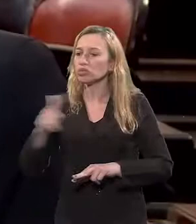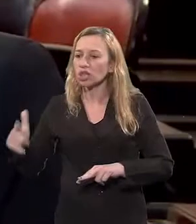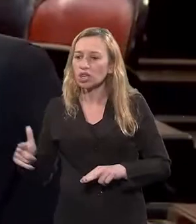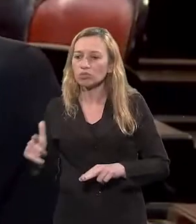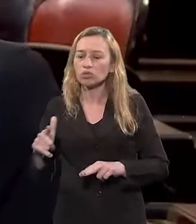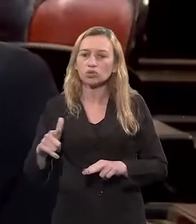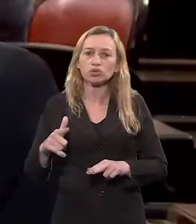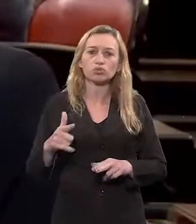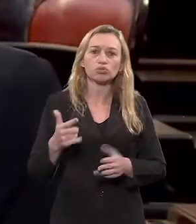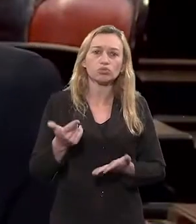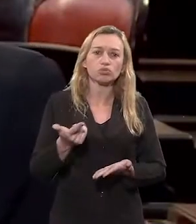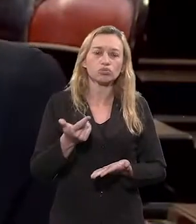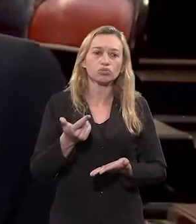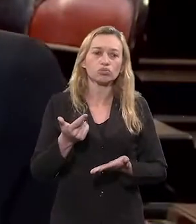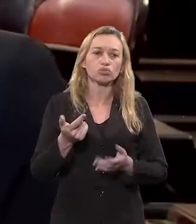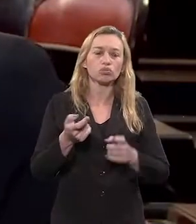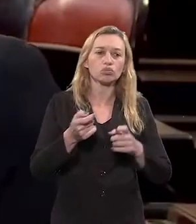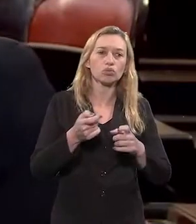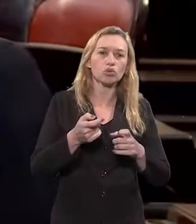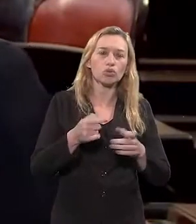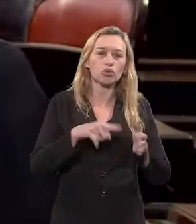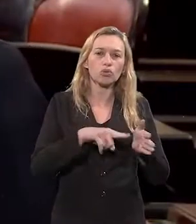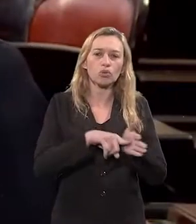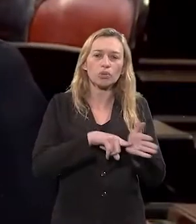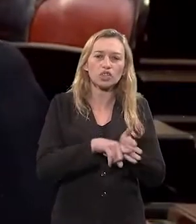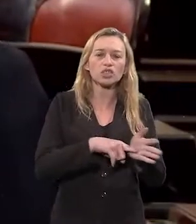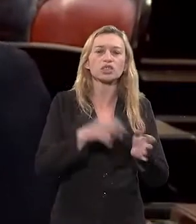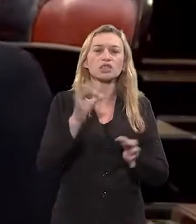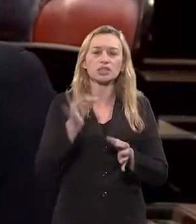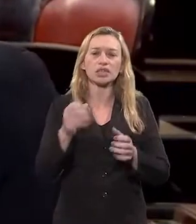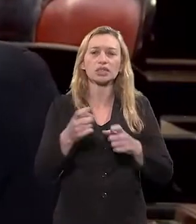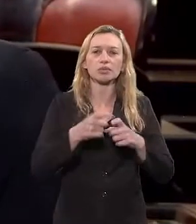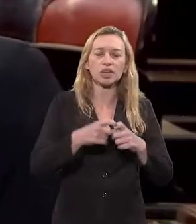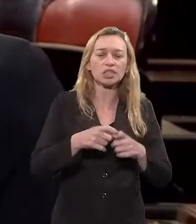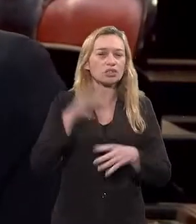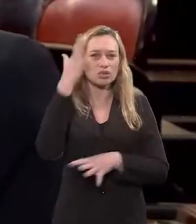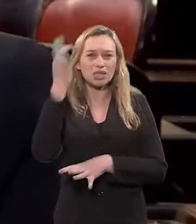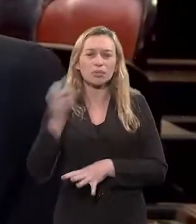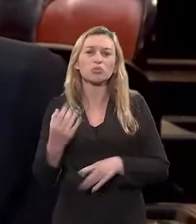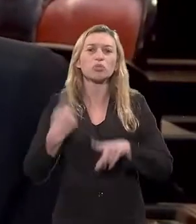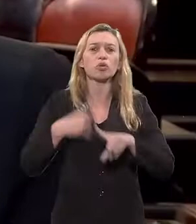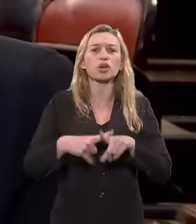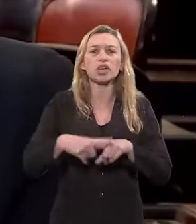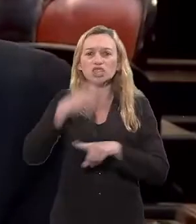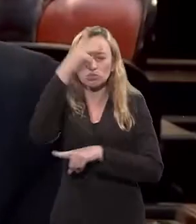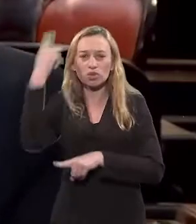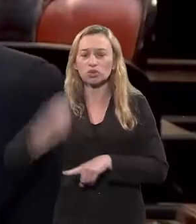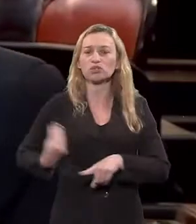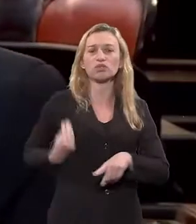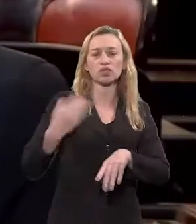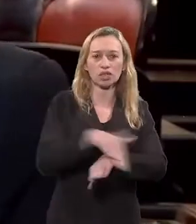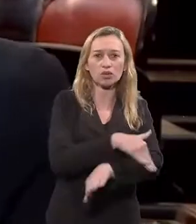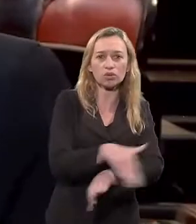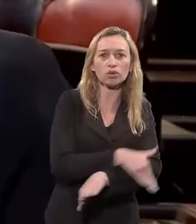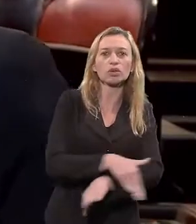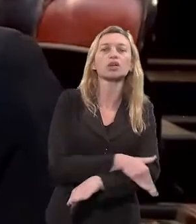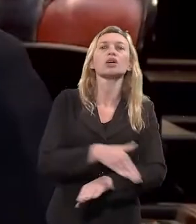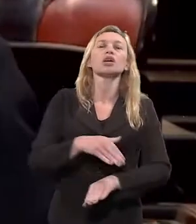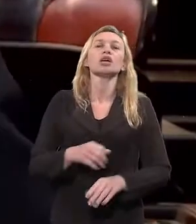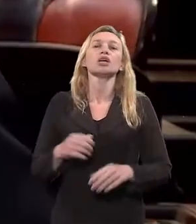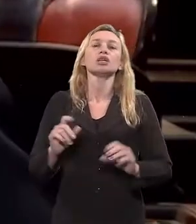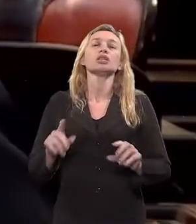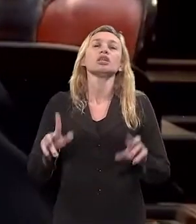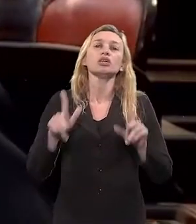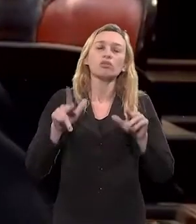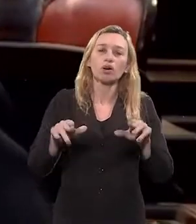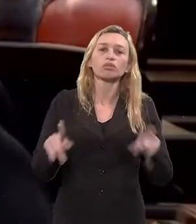não temos um diagnóstico, vale dizer que a gente não sabe por que essas pessoas estão na rua, da